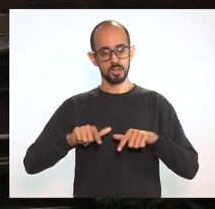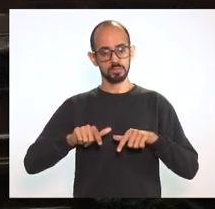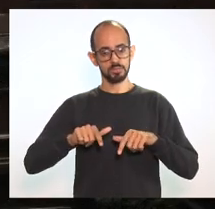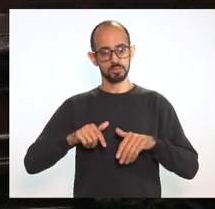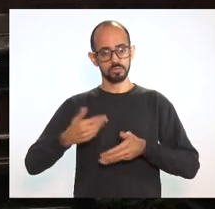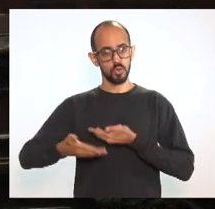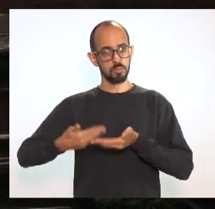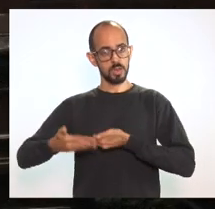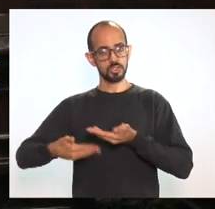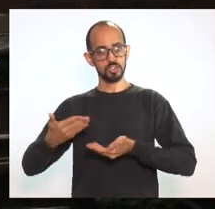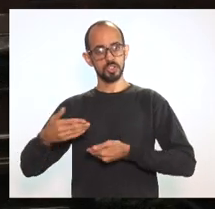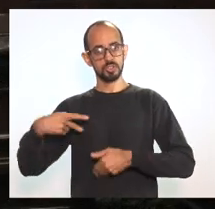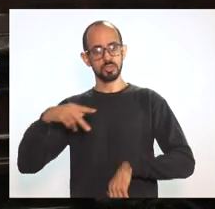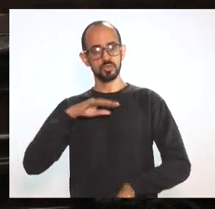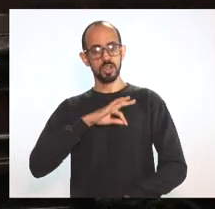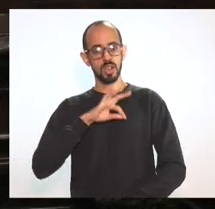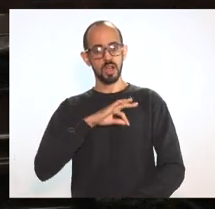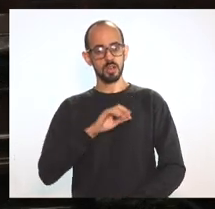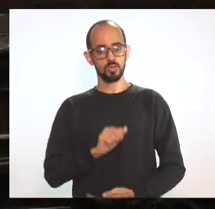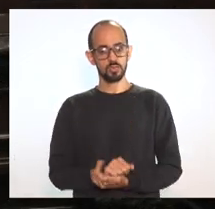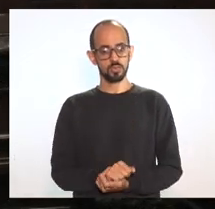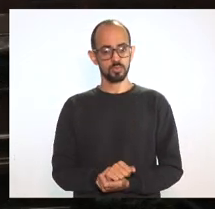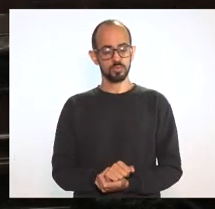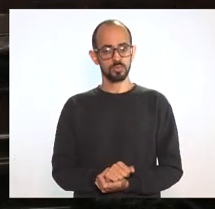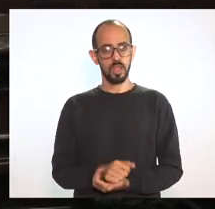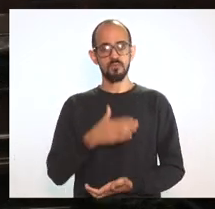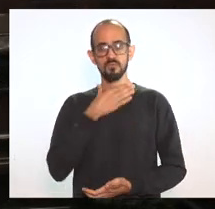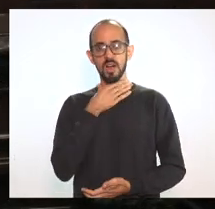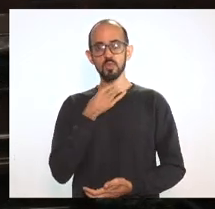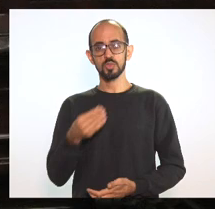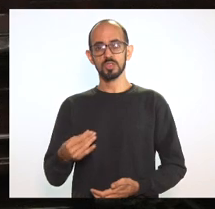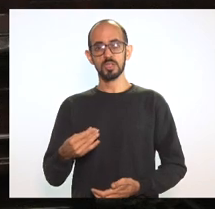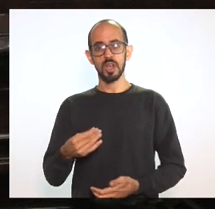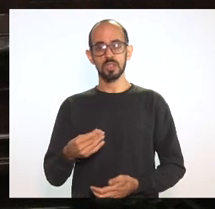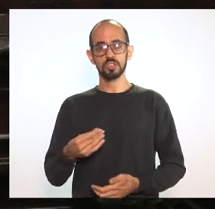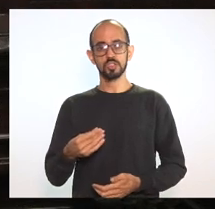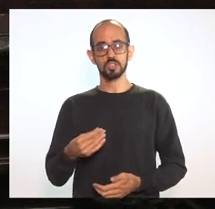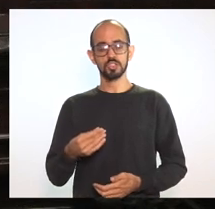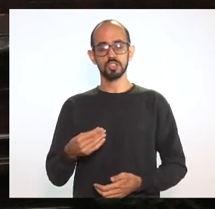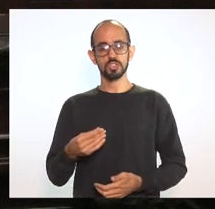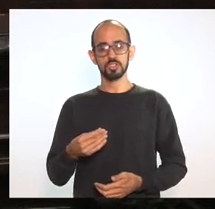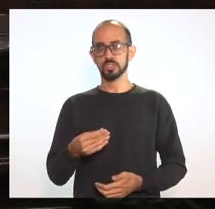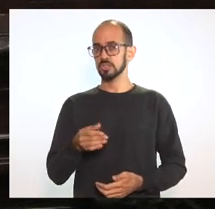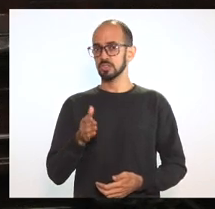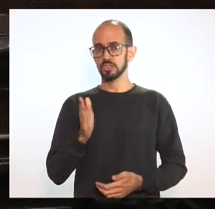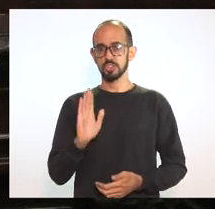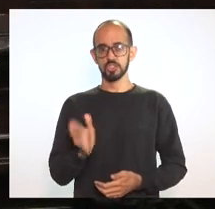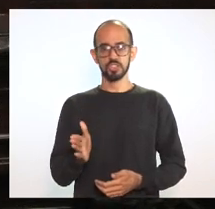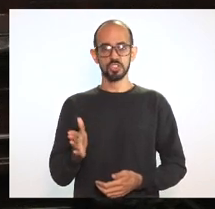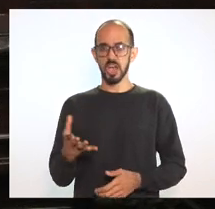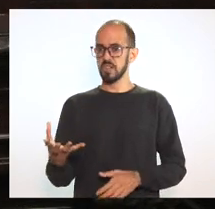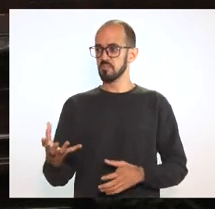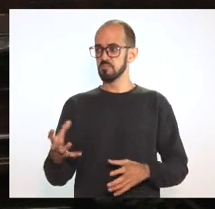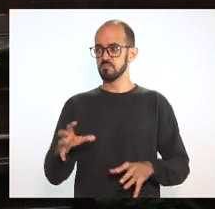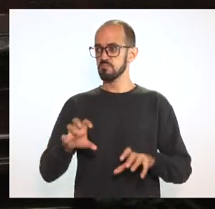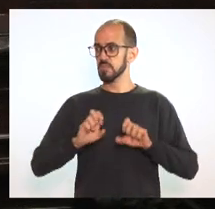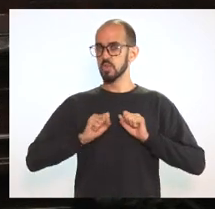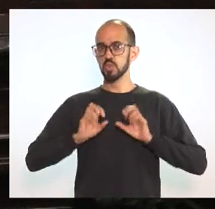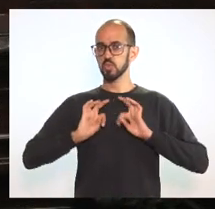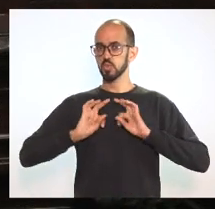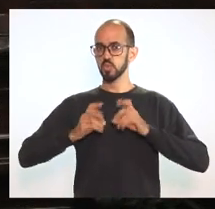Socializa. A hipocrisia tomou conta da política